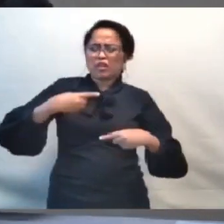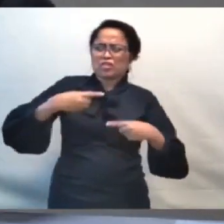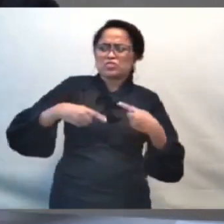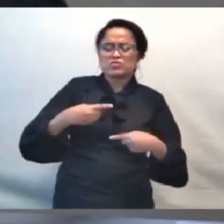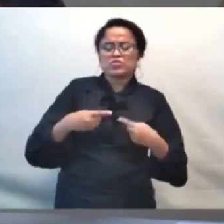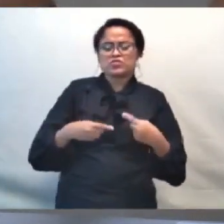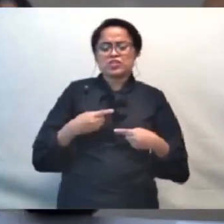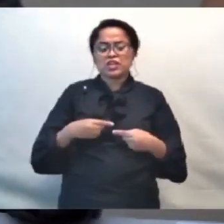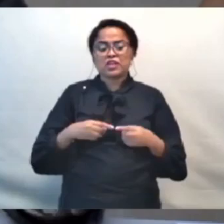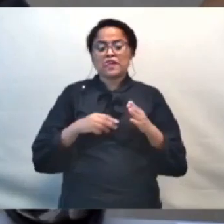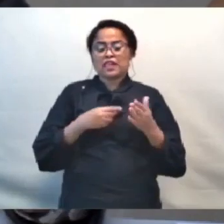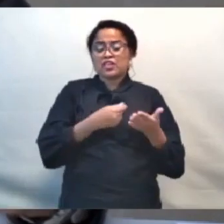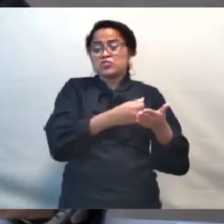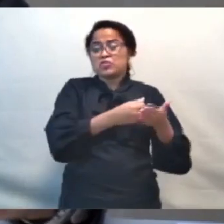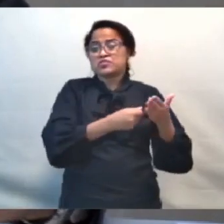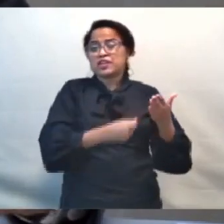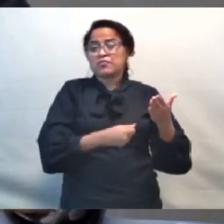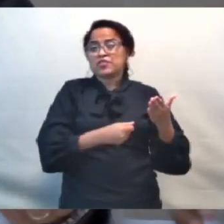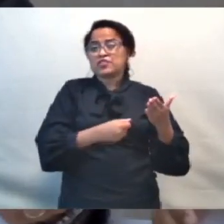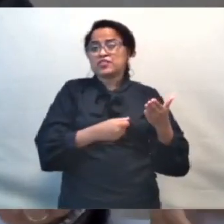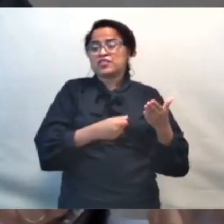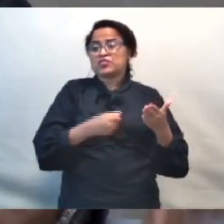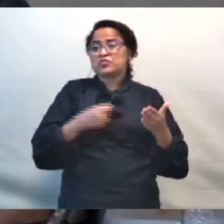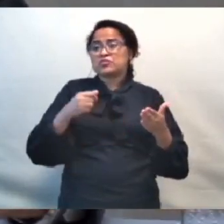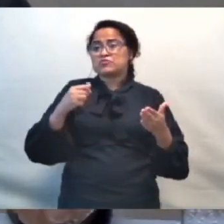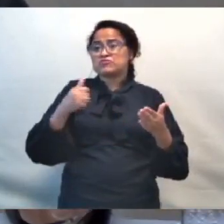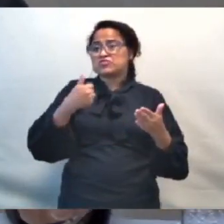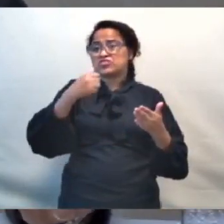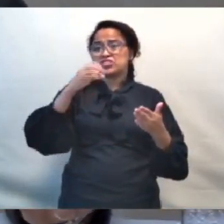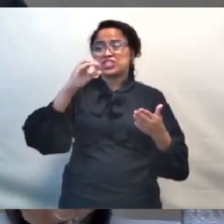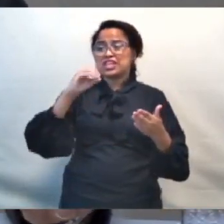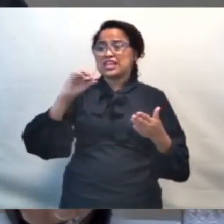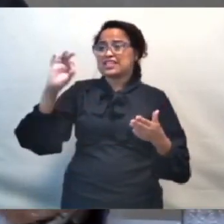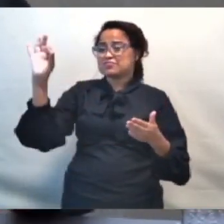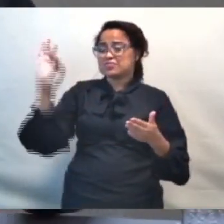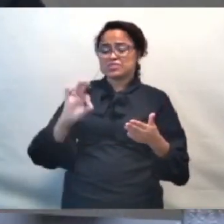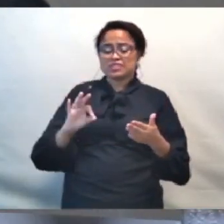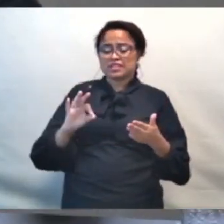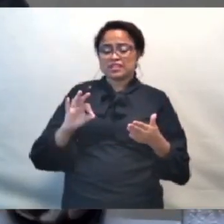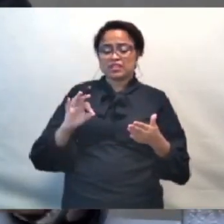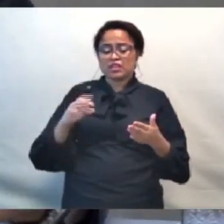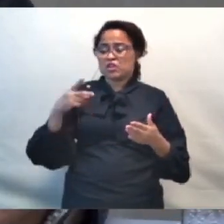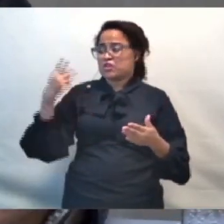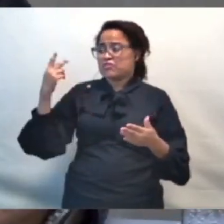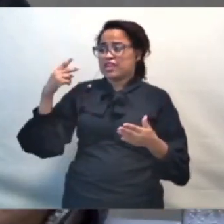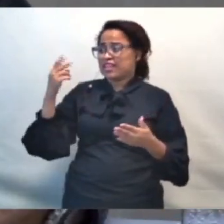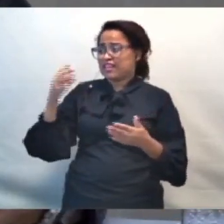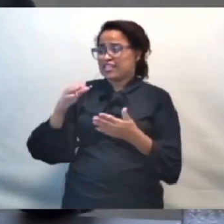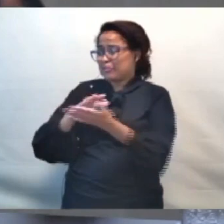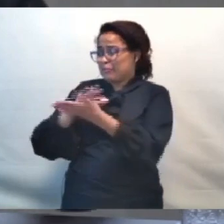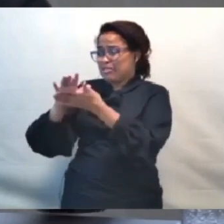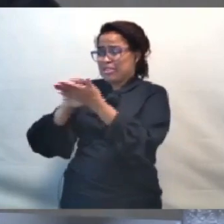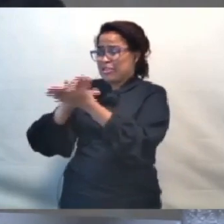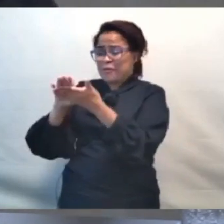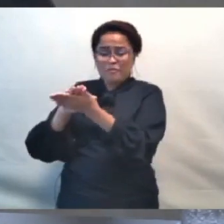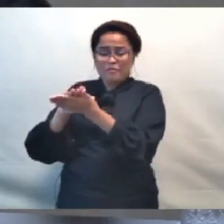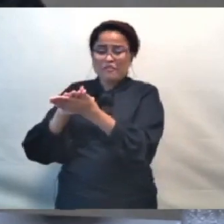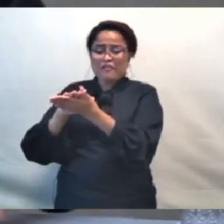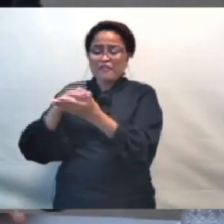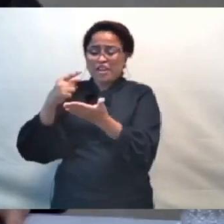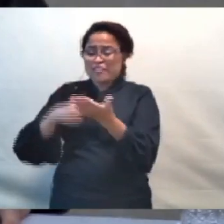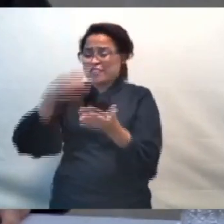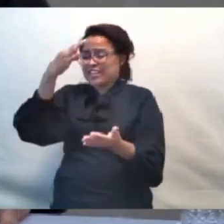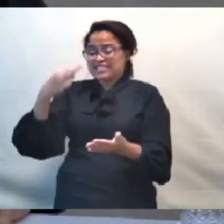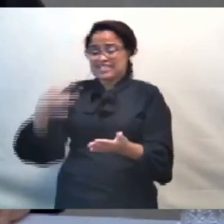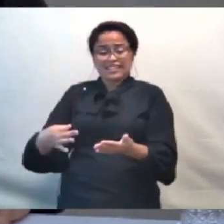10%, porque nenhum vereador aqui vai conseguir acertar o valor do orçamento se vocês mesmos não se posicionarem de quanto é